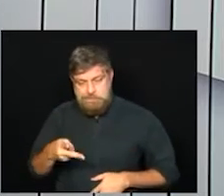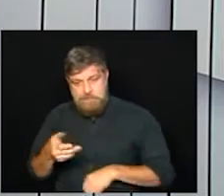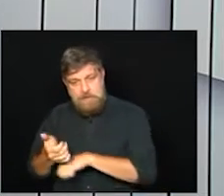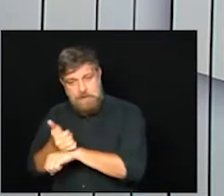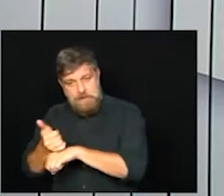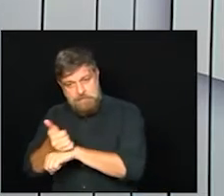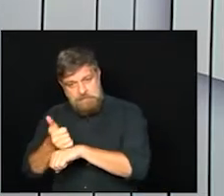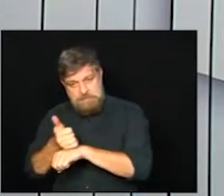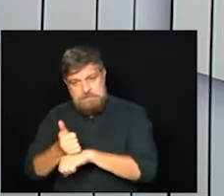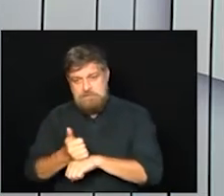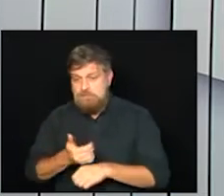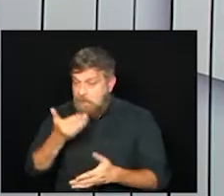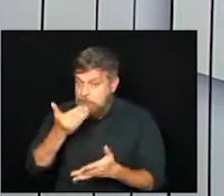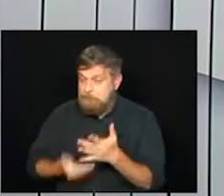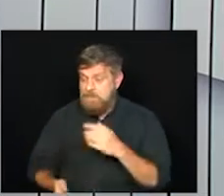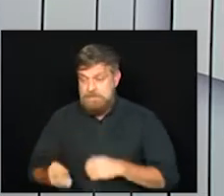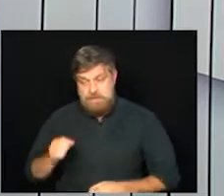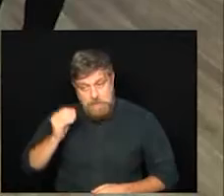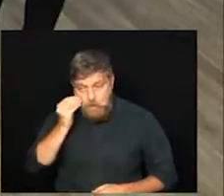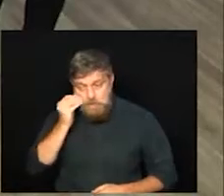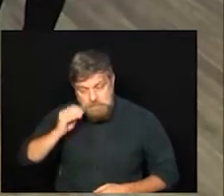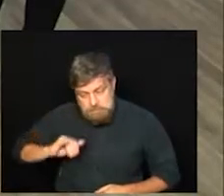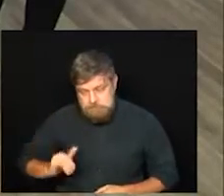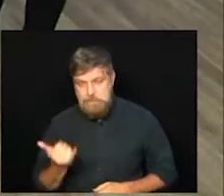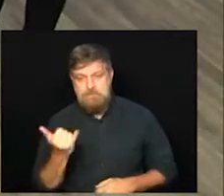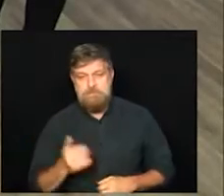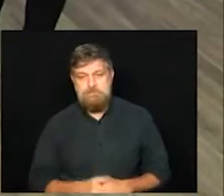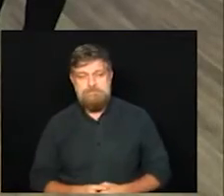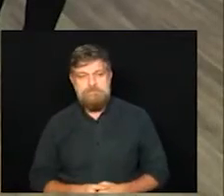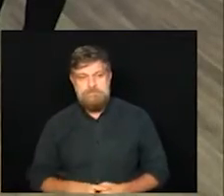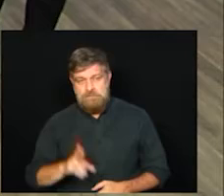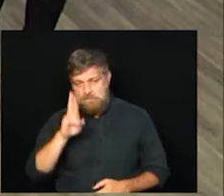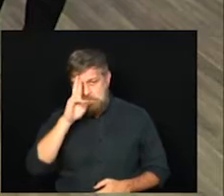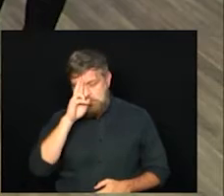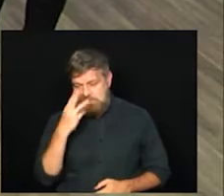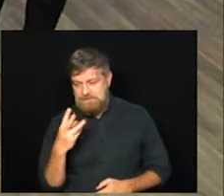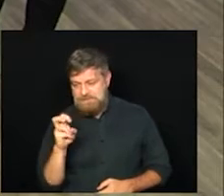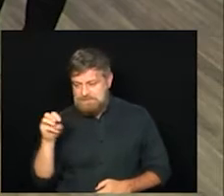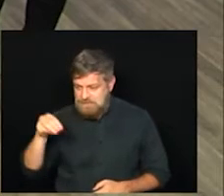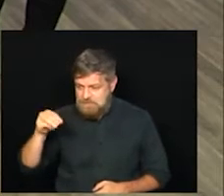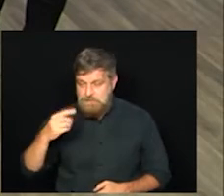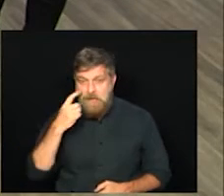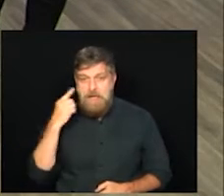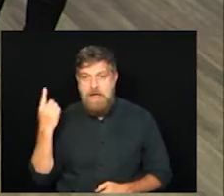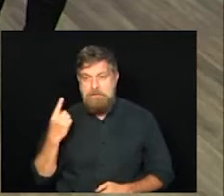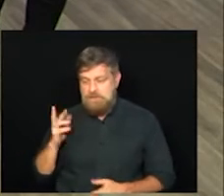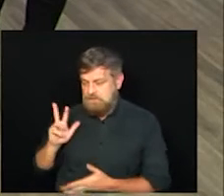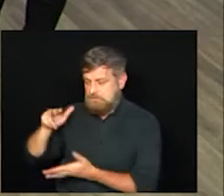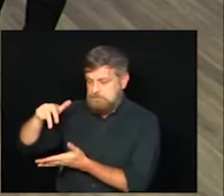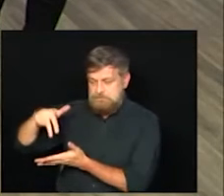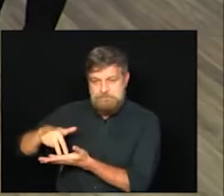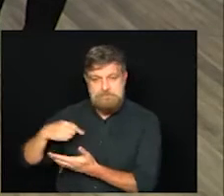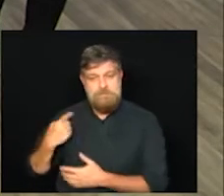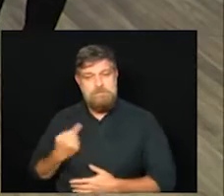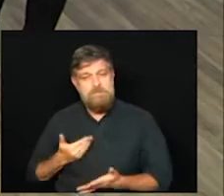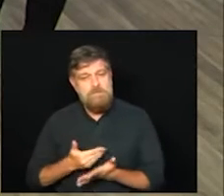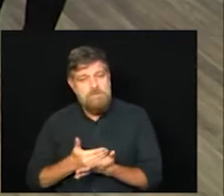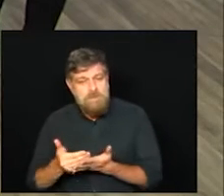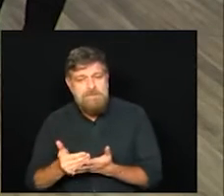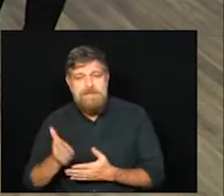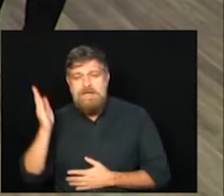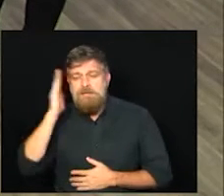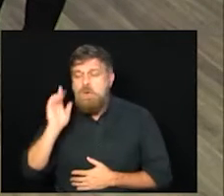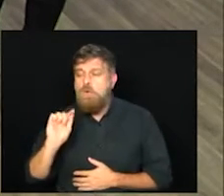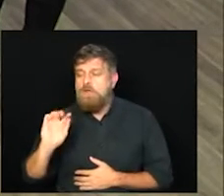não perca, então, esta oportunidade. 12:35, a Mina Abreu está aqui nos nossos estúdios e a gente começa com as notícias